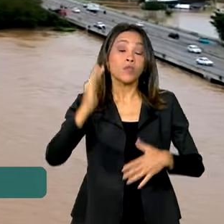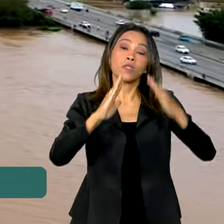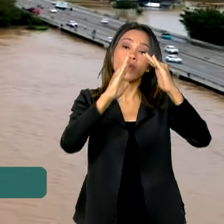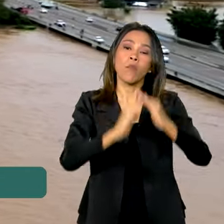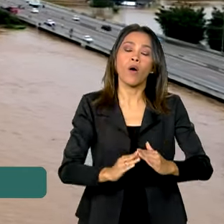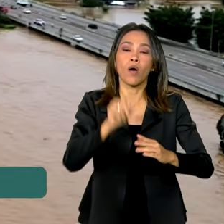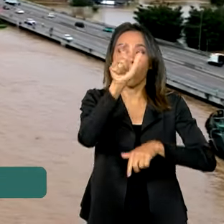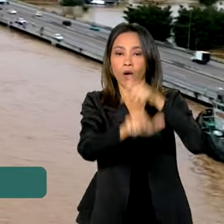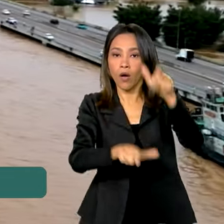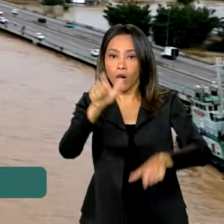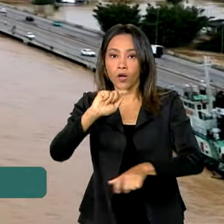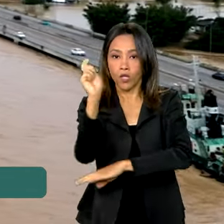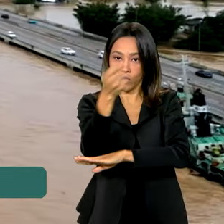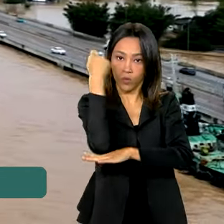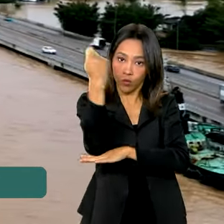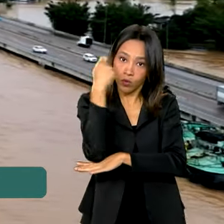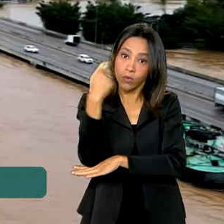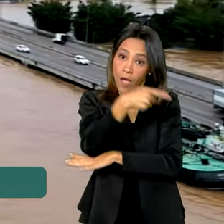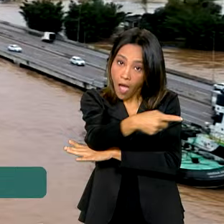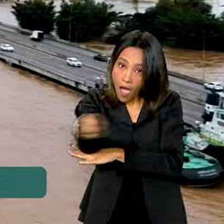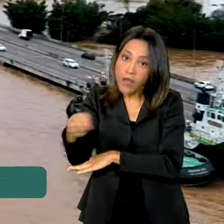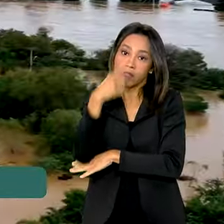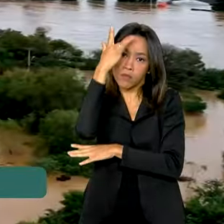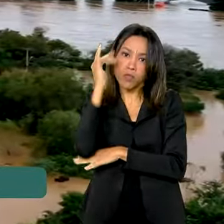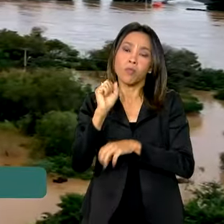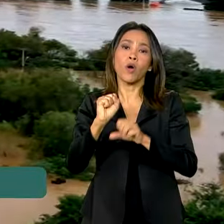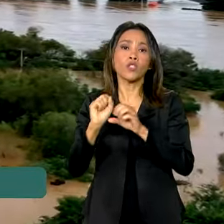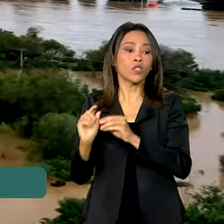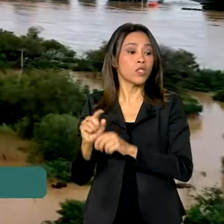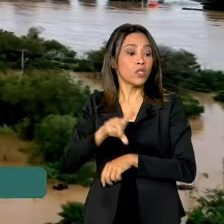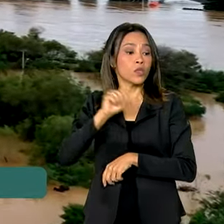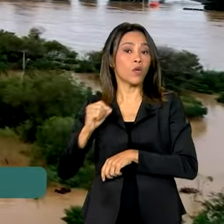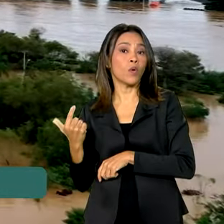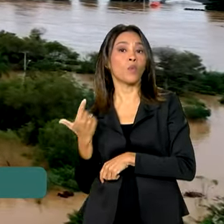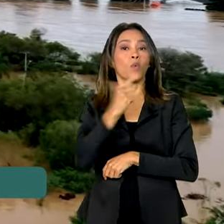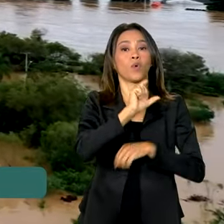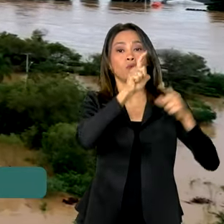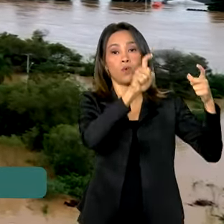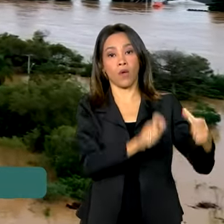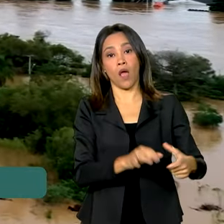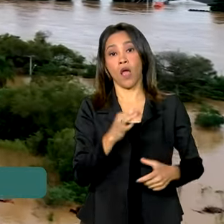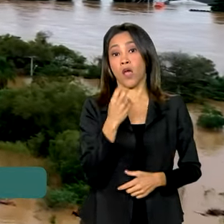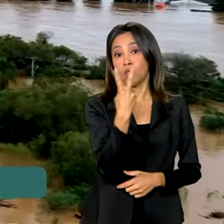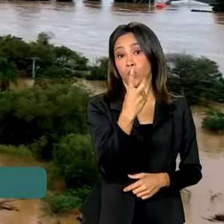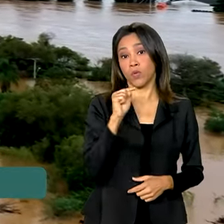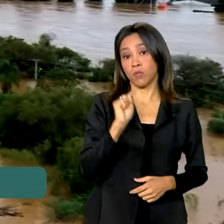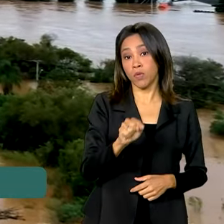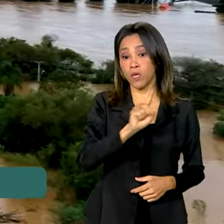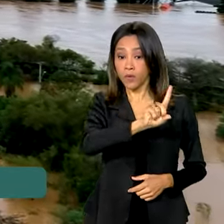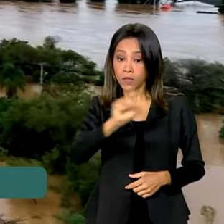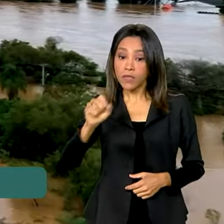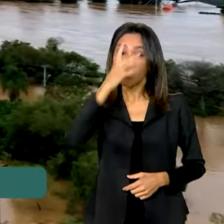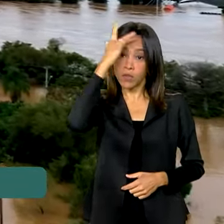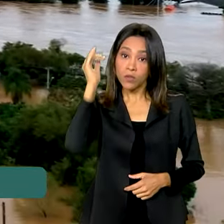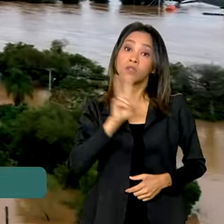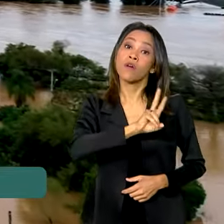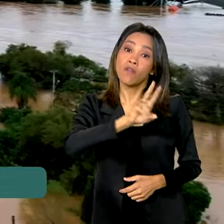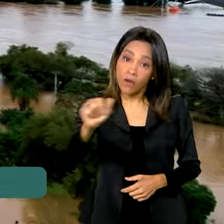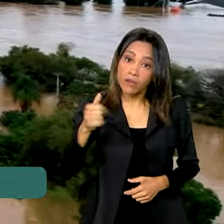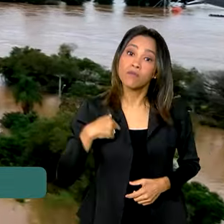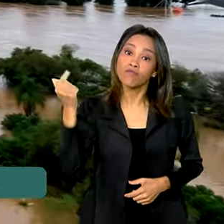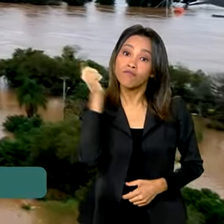que fariam a prova no Estado vão poder realizá-la em outro local. 2.100 pessoas serão beneficiadas com essa medida,